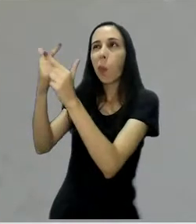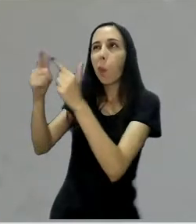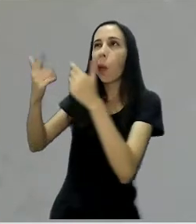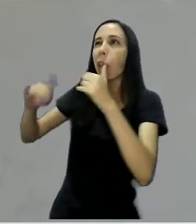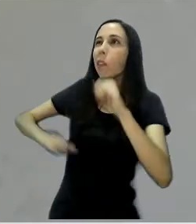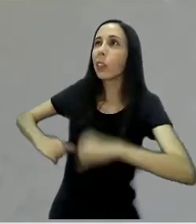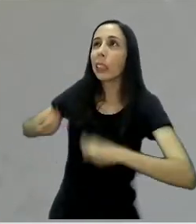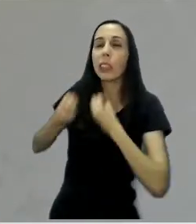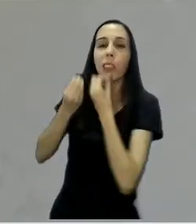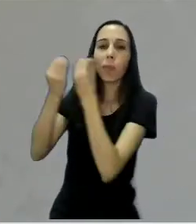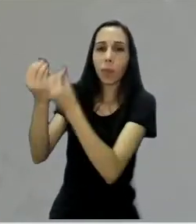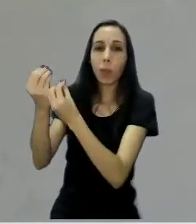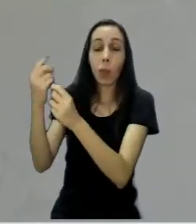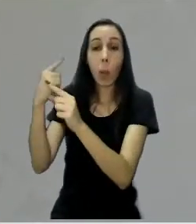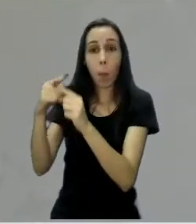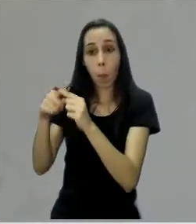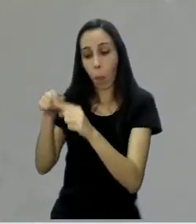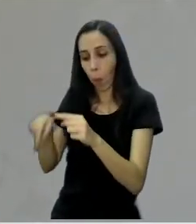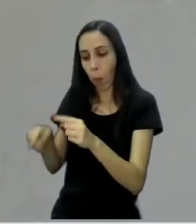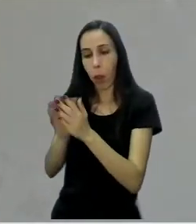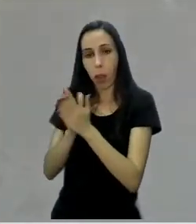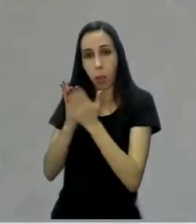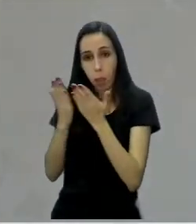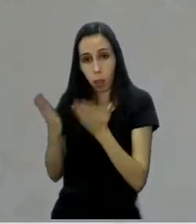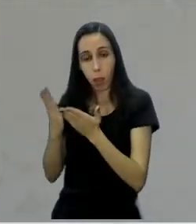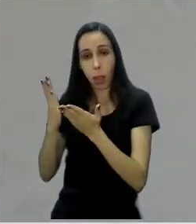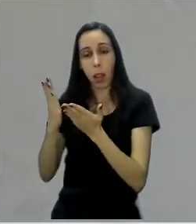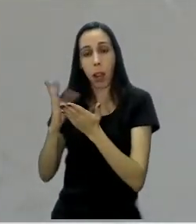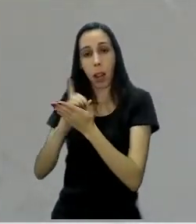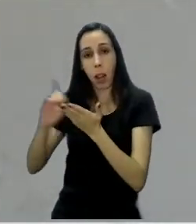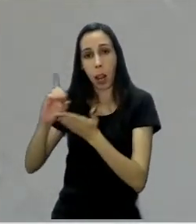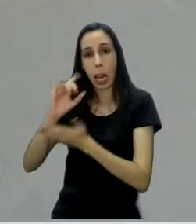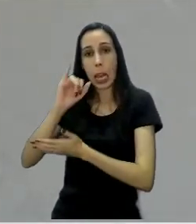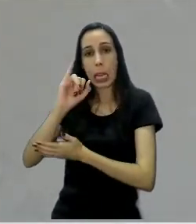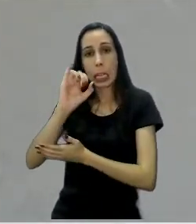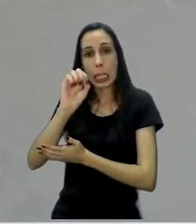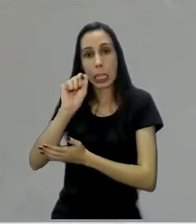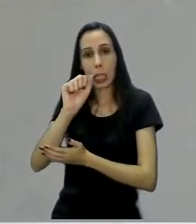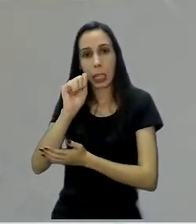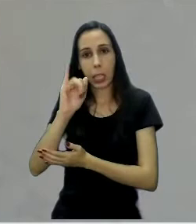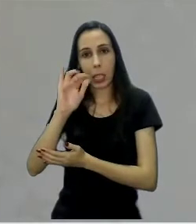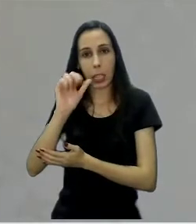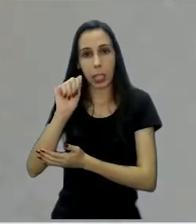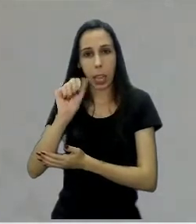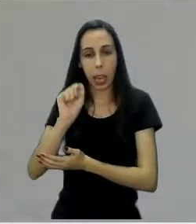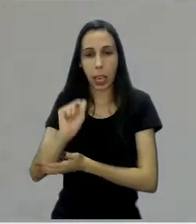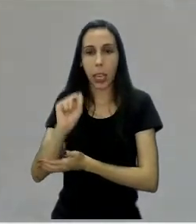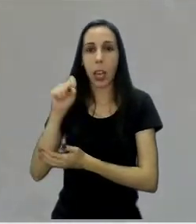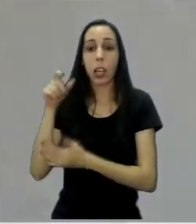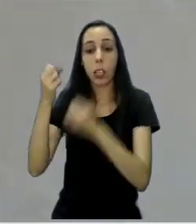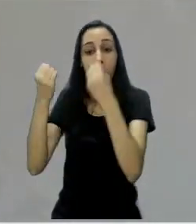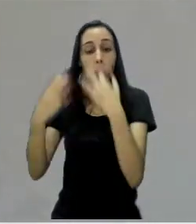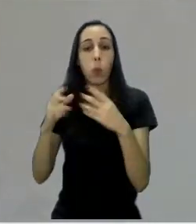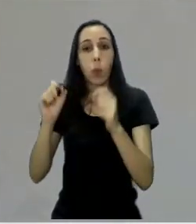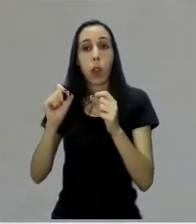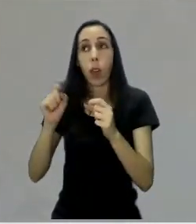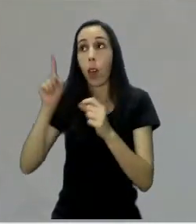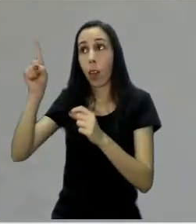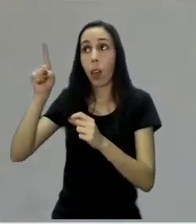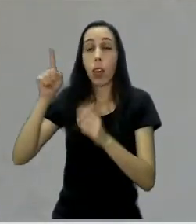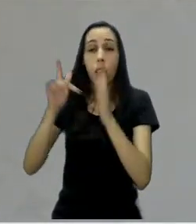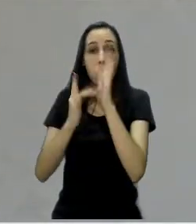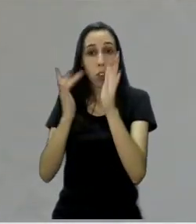Jesus. Porque no livro do profeta Isaías está escrito: Ele carregou com os